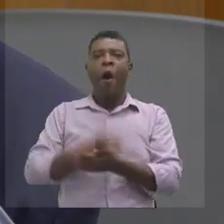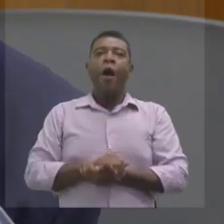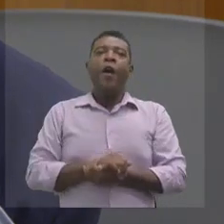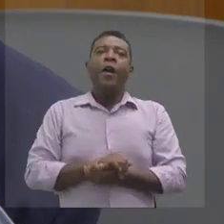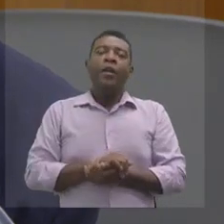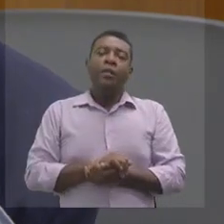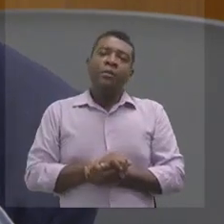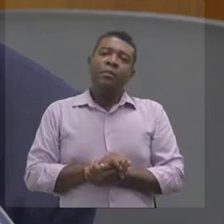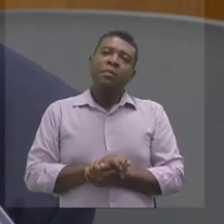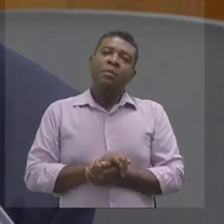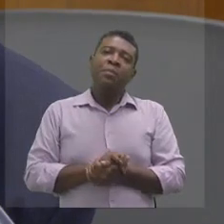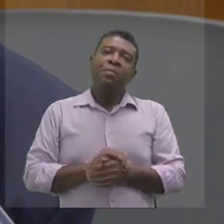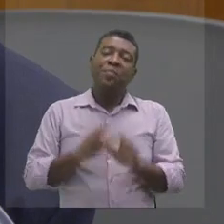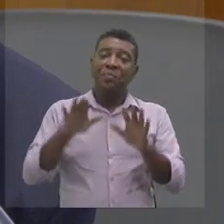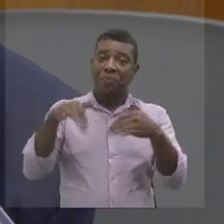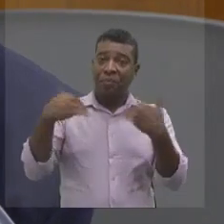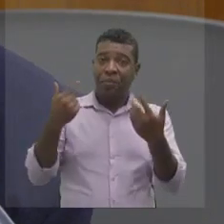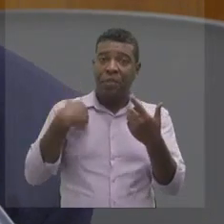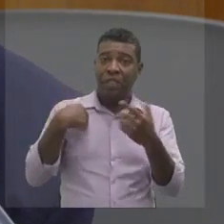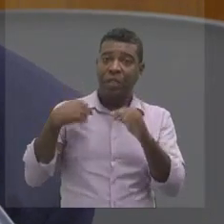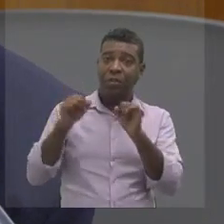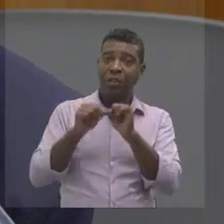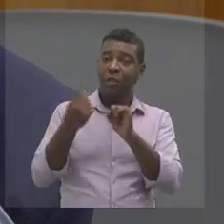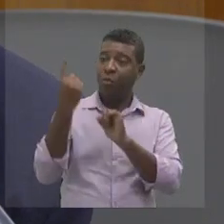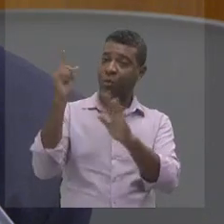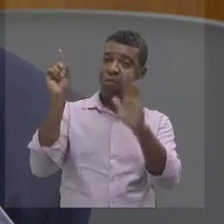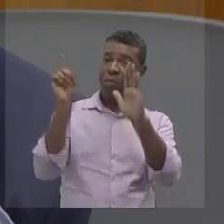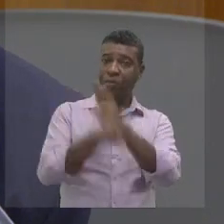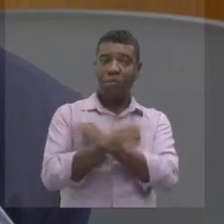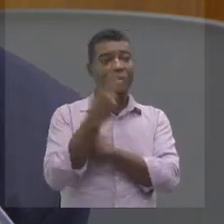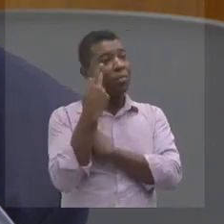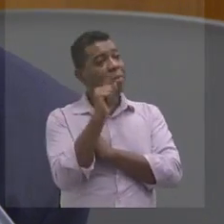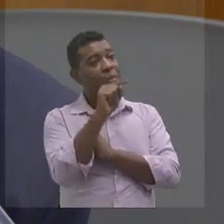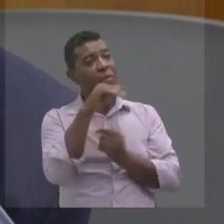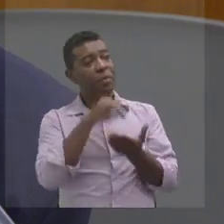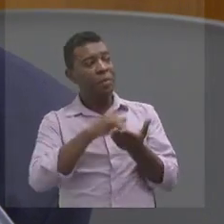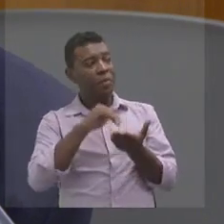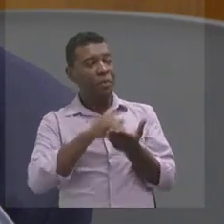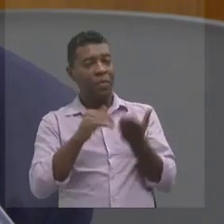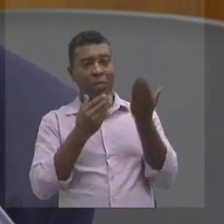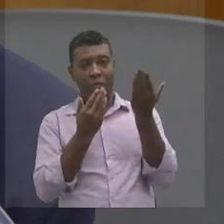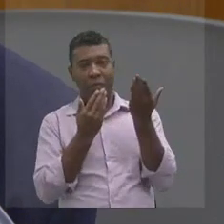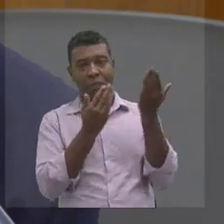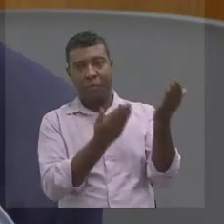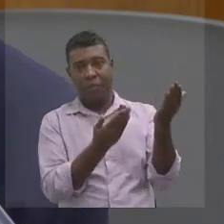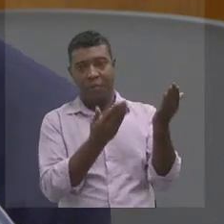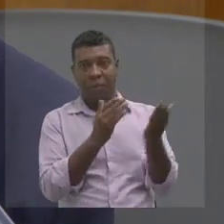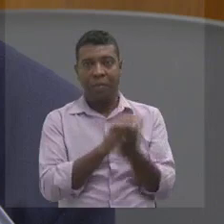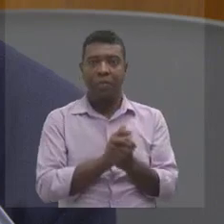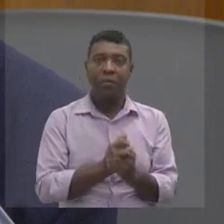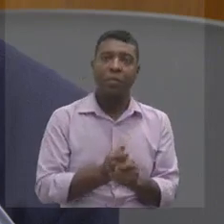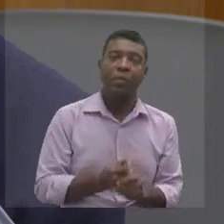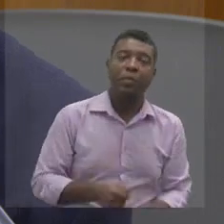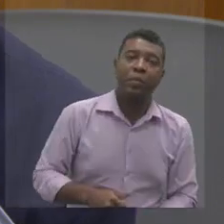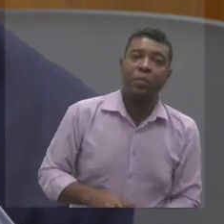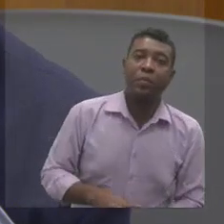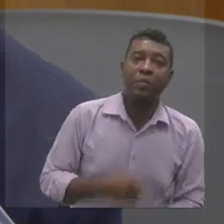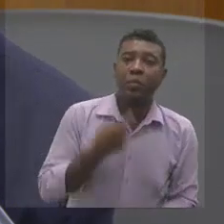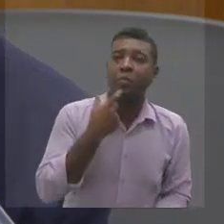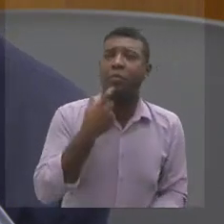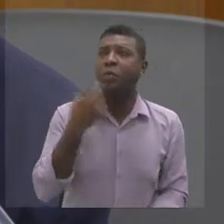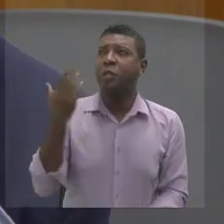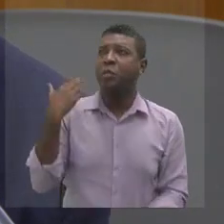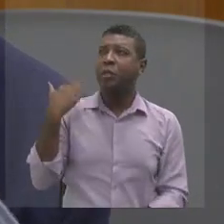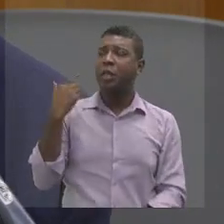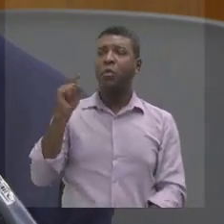uma pergunta aqui para o secretário recentemente o governador destinou